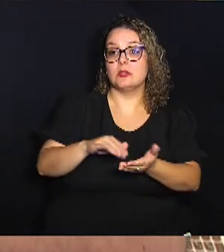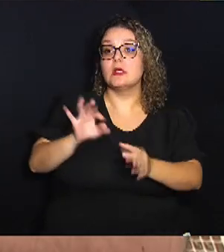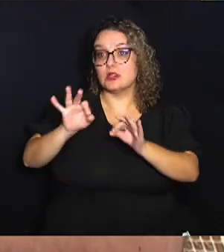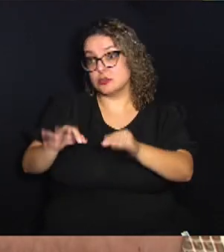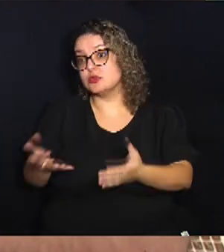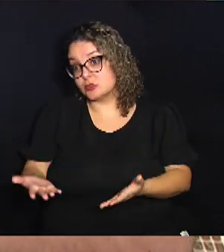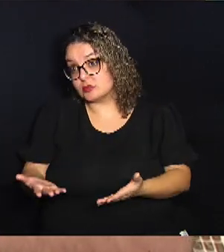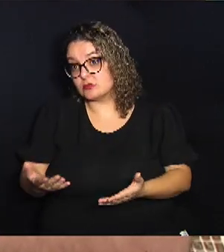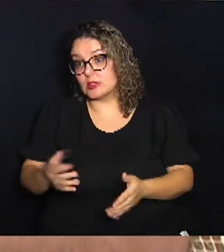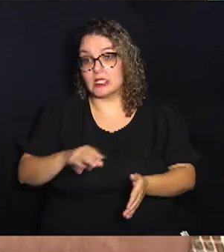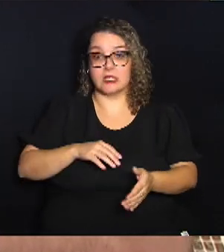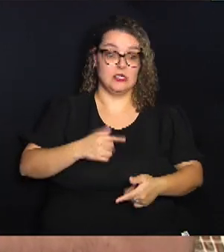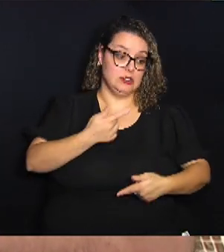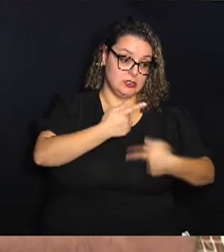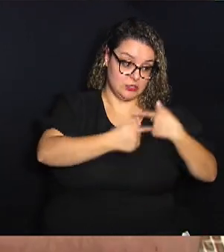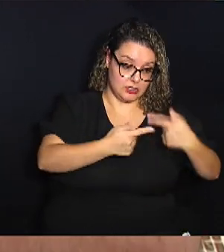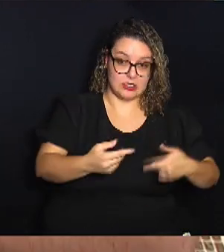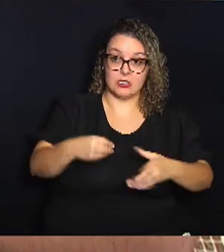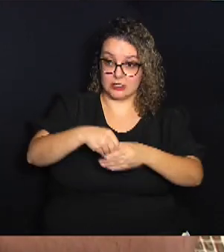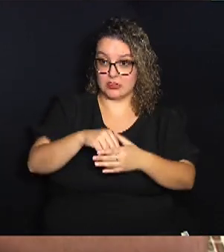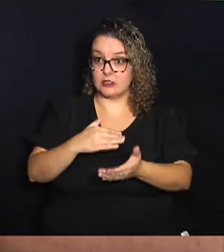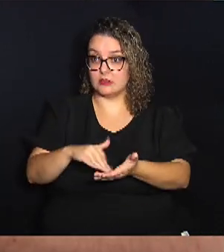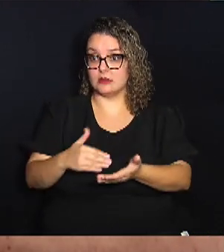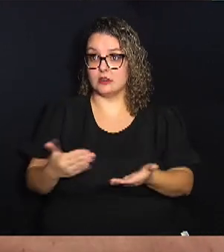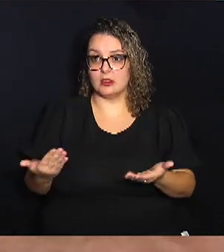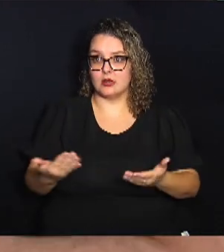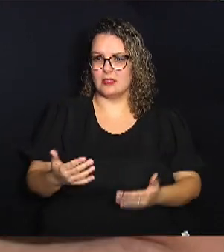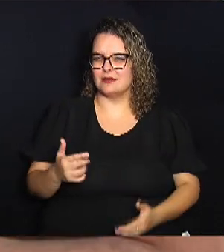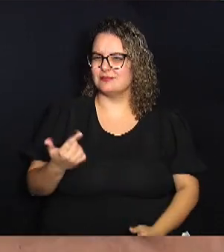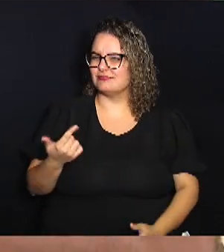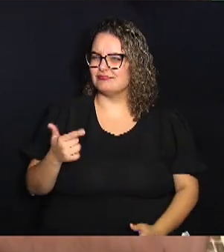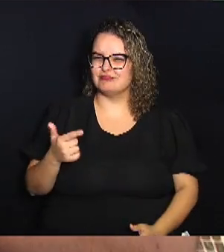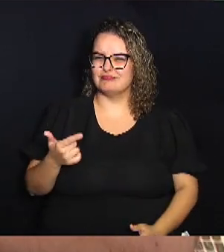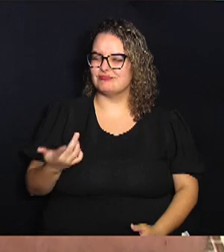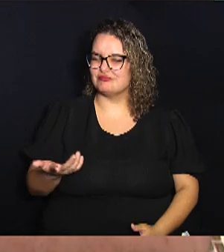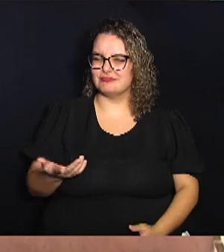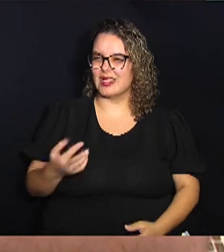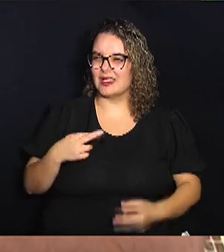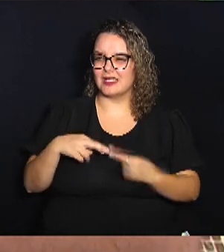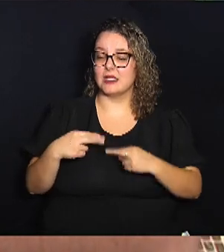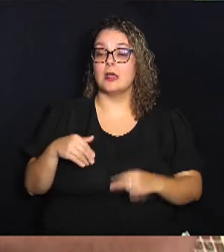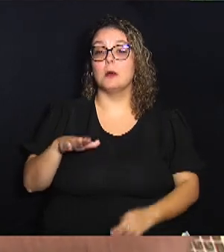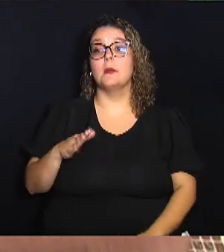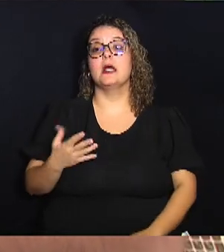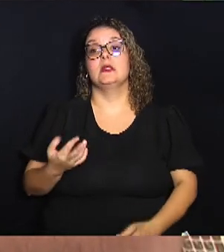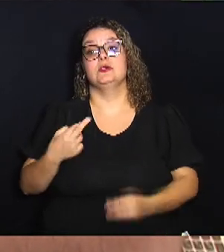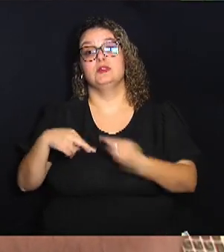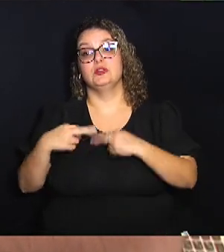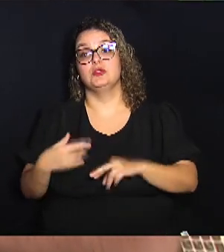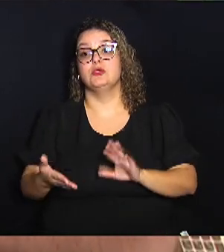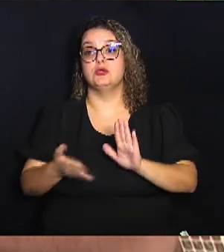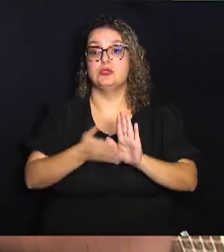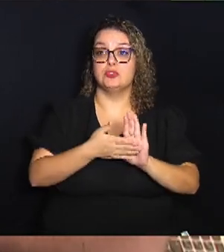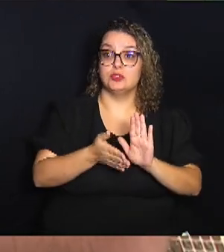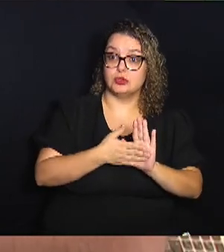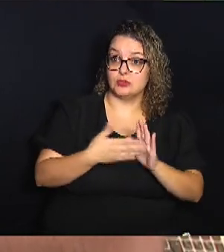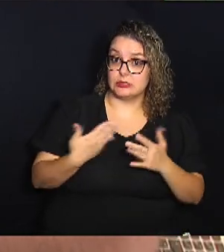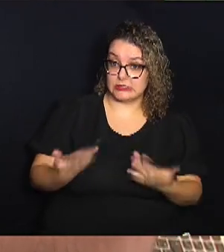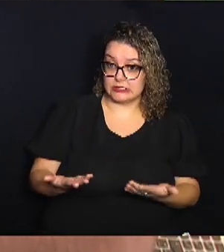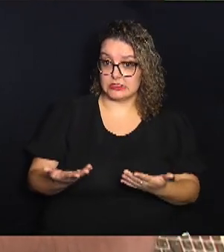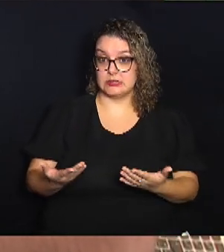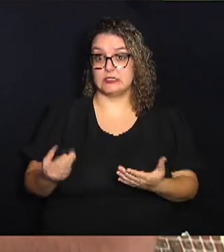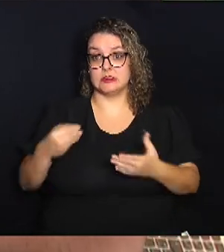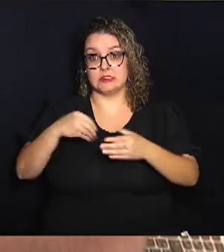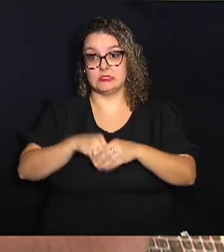para manter essa geração dentro dos escritórios. Agora isso não pega muito, agora tem muito mais relação com propósito e estar